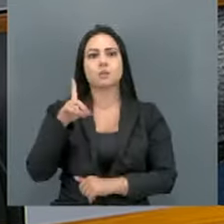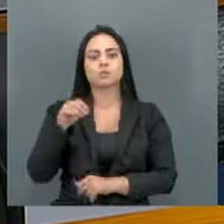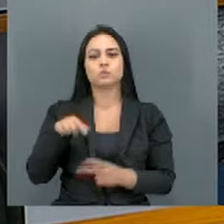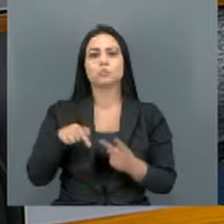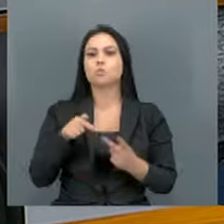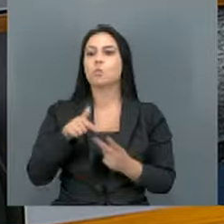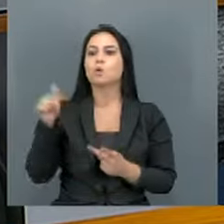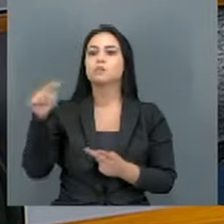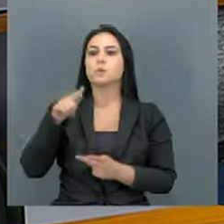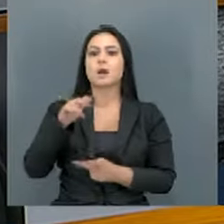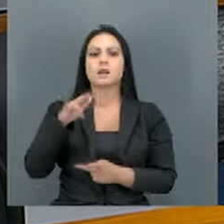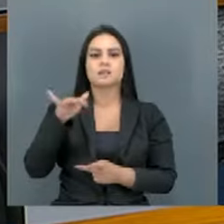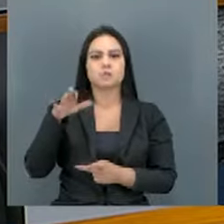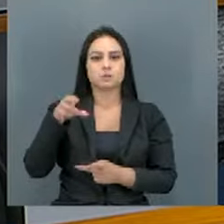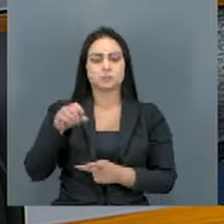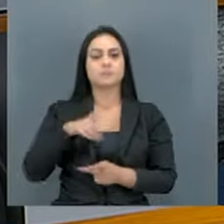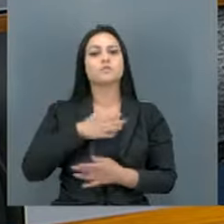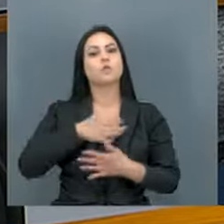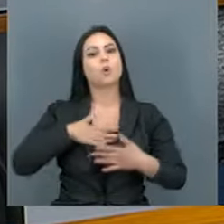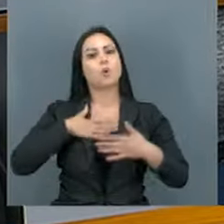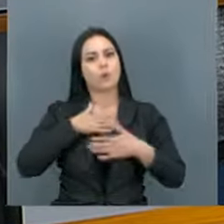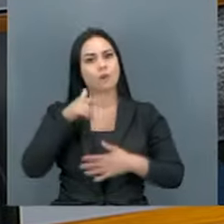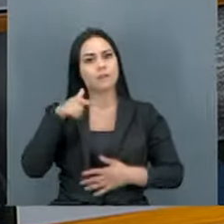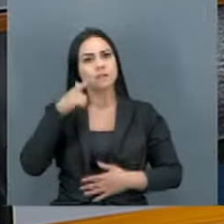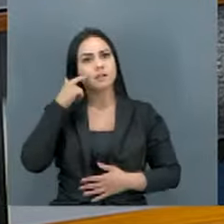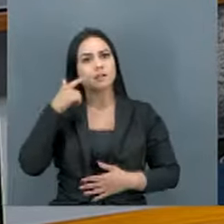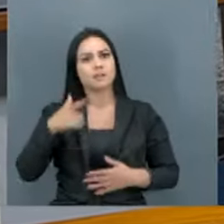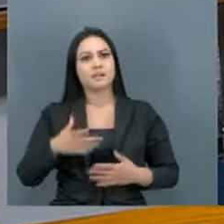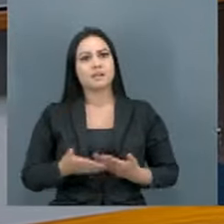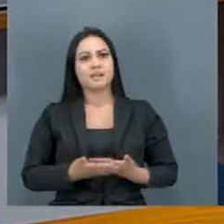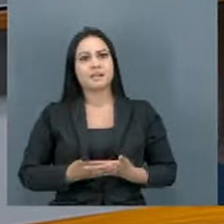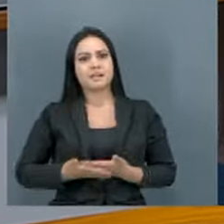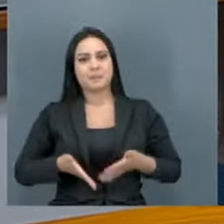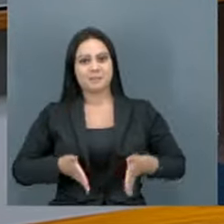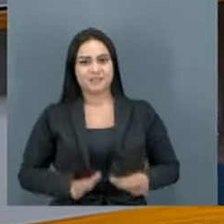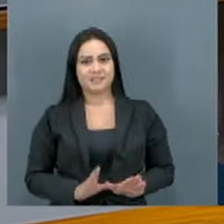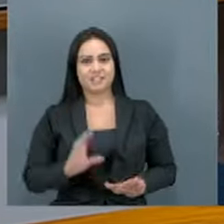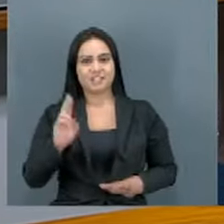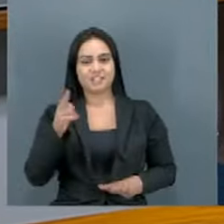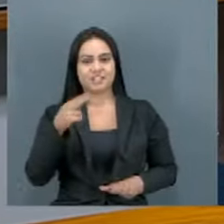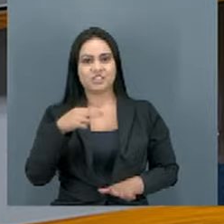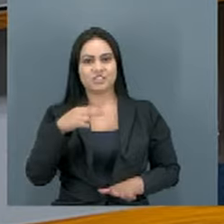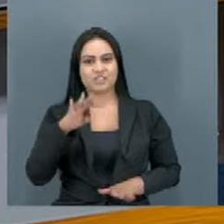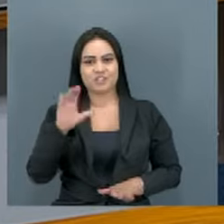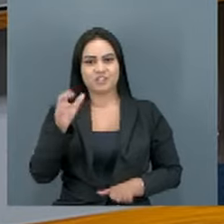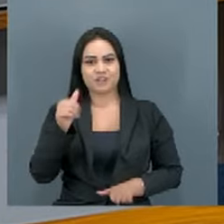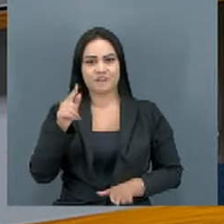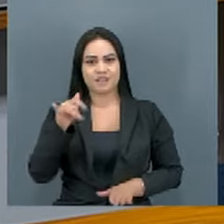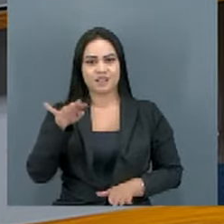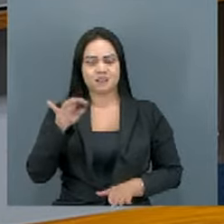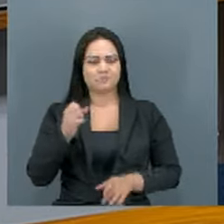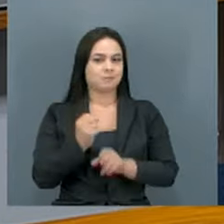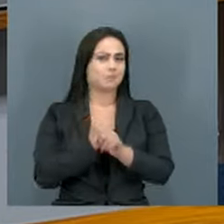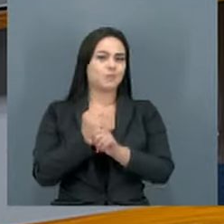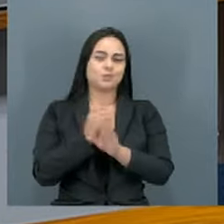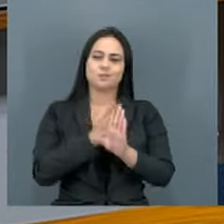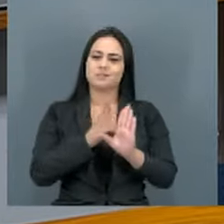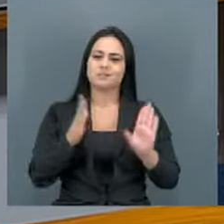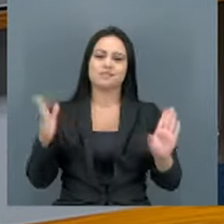Graciano. Eu tive a honra de dividir a maternidade de uma menina Chavante por alguns anos. Eu tenho uma